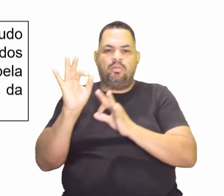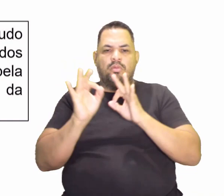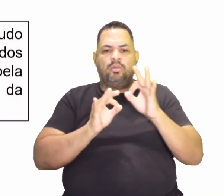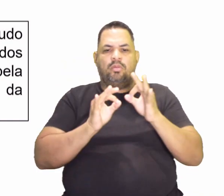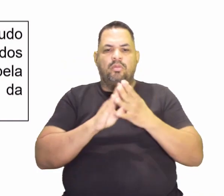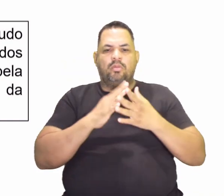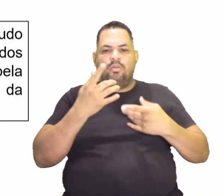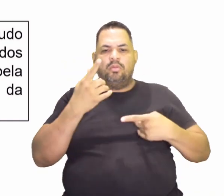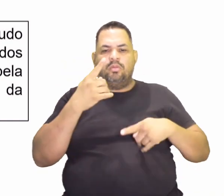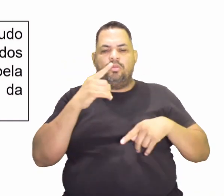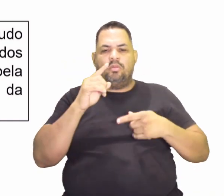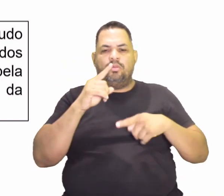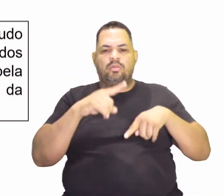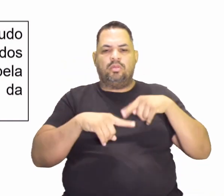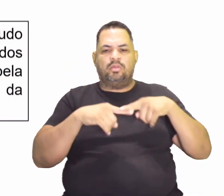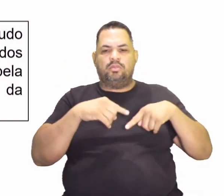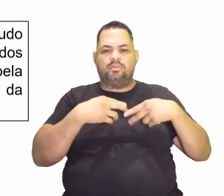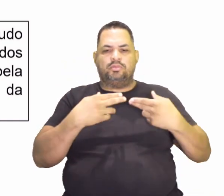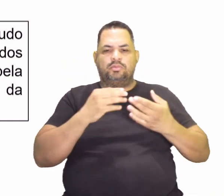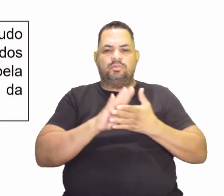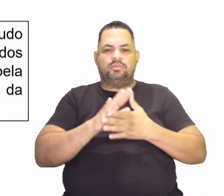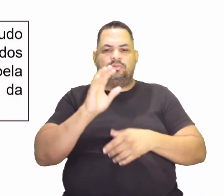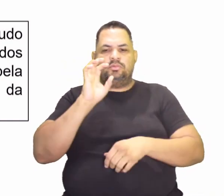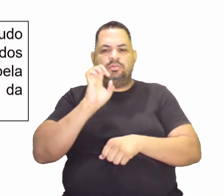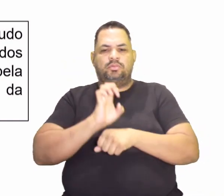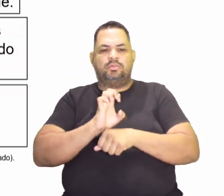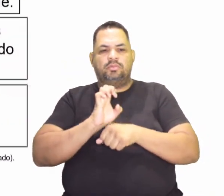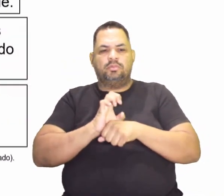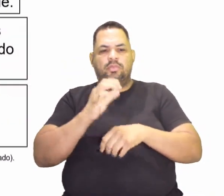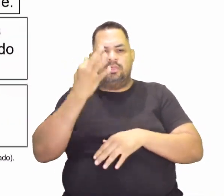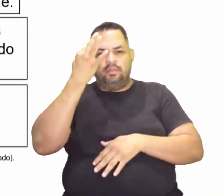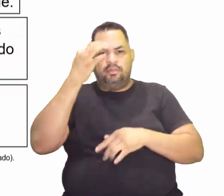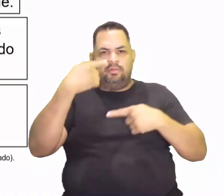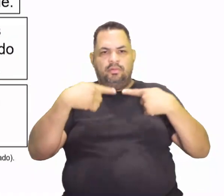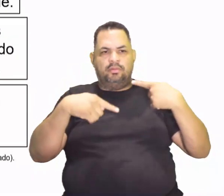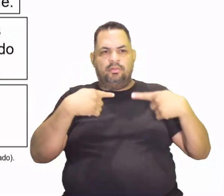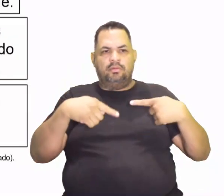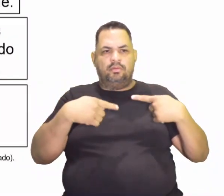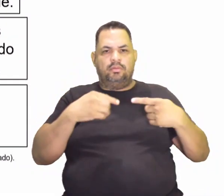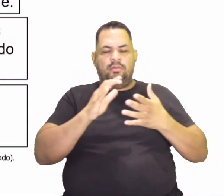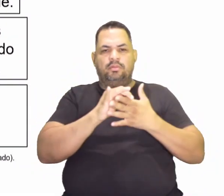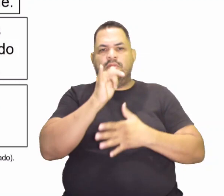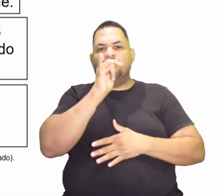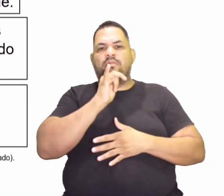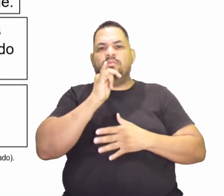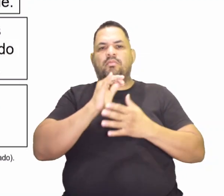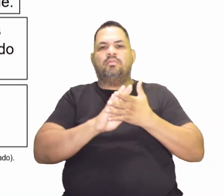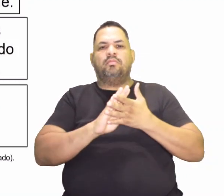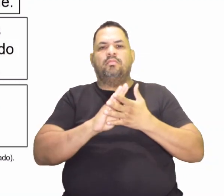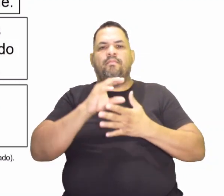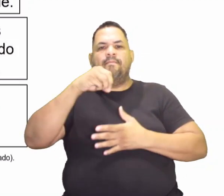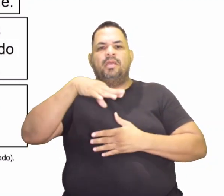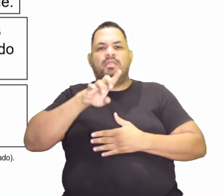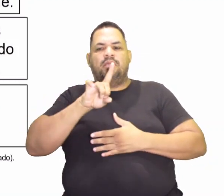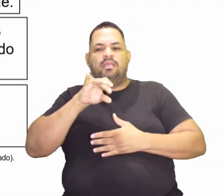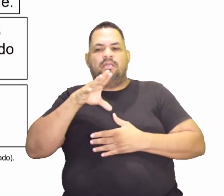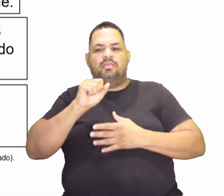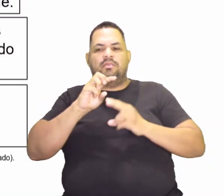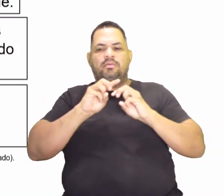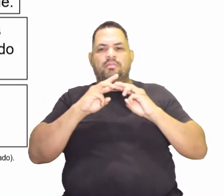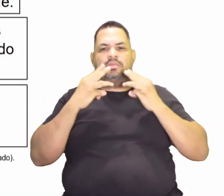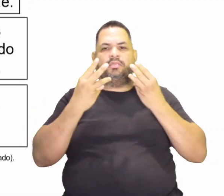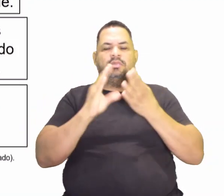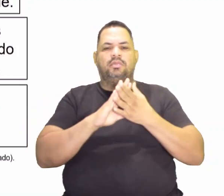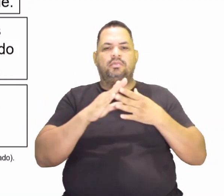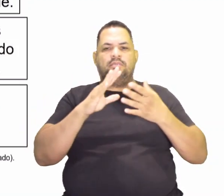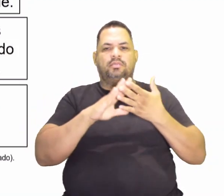e os artificiais, né, o Estado, pela filosofia política. Por exemplo, materialismo, né, que é matéria,